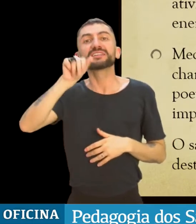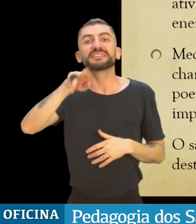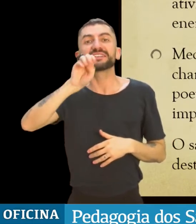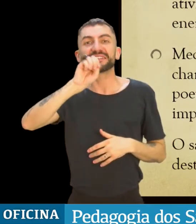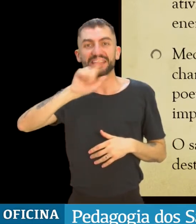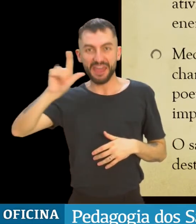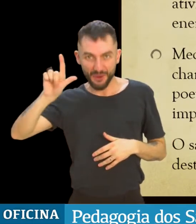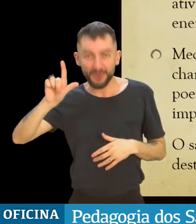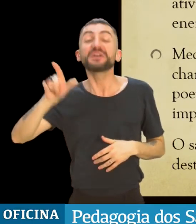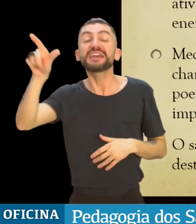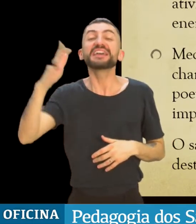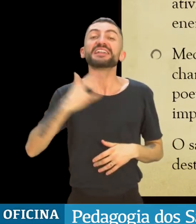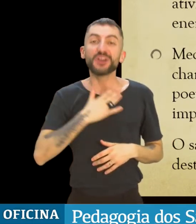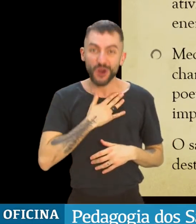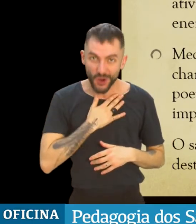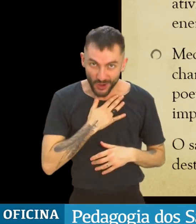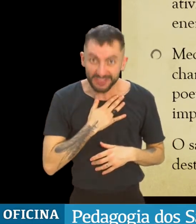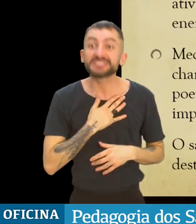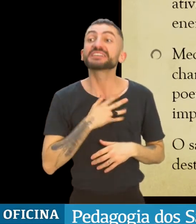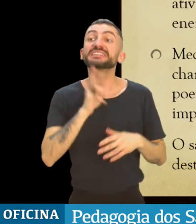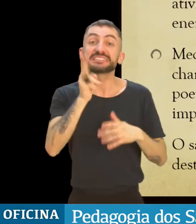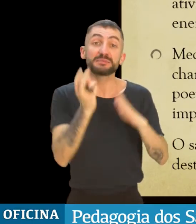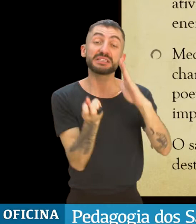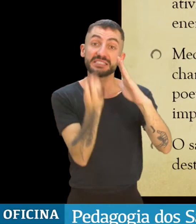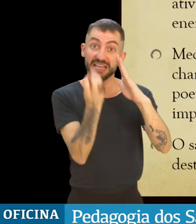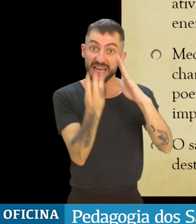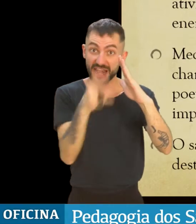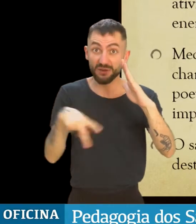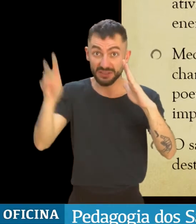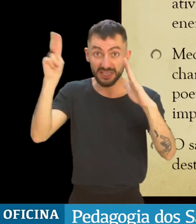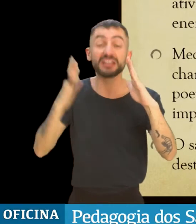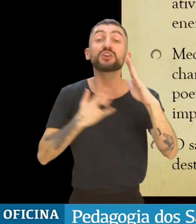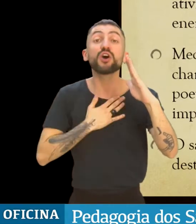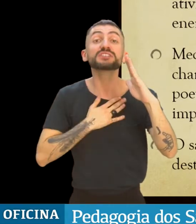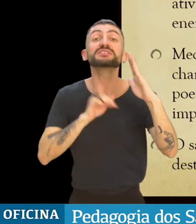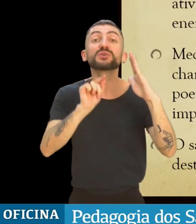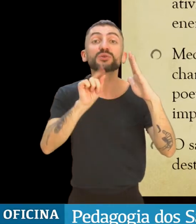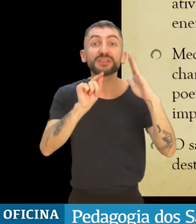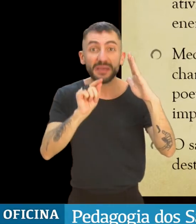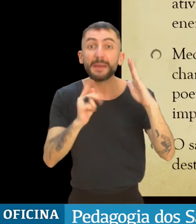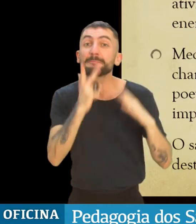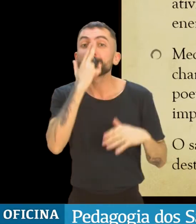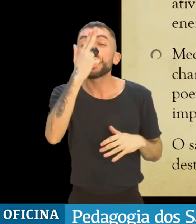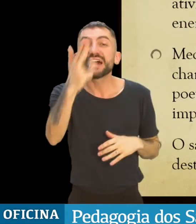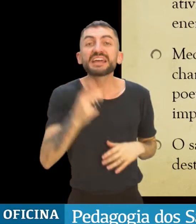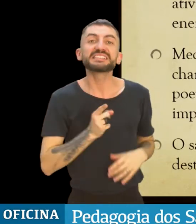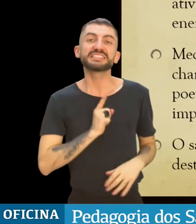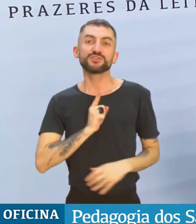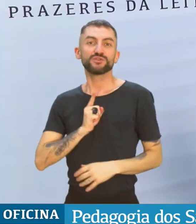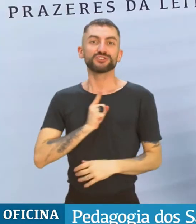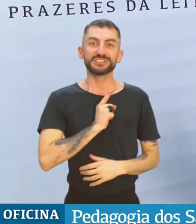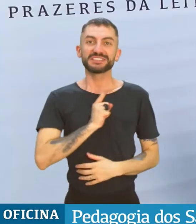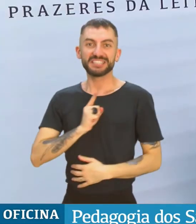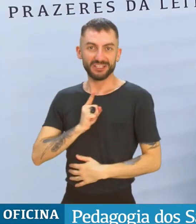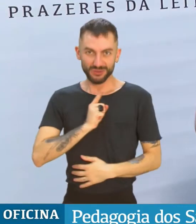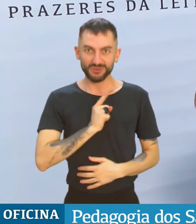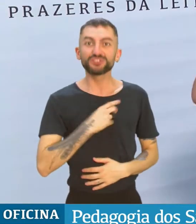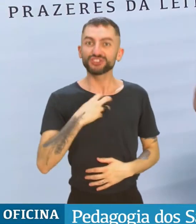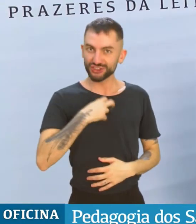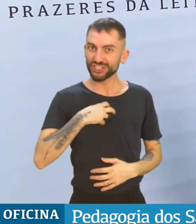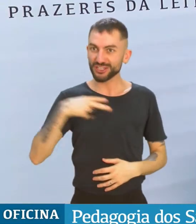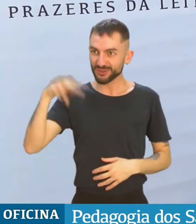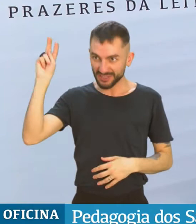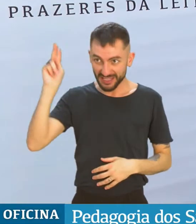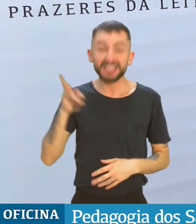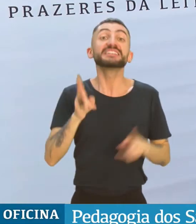ele brinca com uma questão da apresentação do sarau que eu gosto muito, é meio que o estilo Silvio Santos style de apresentar, né? Aquela